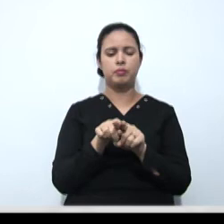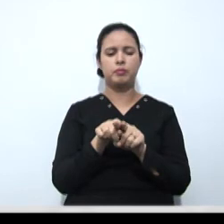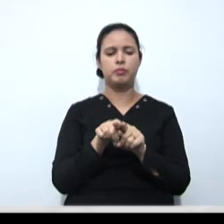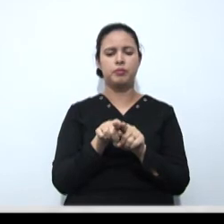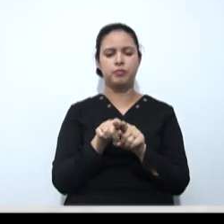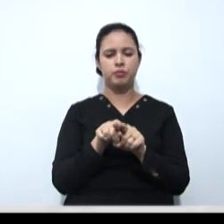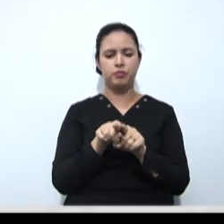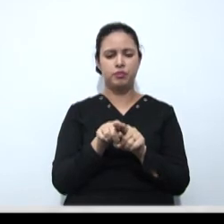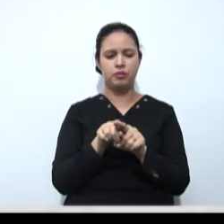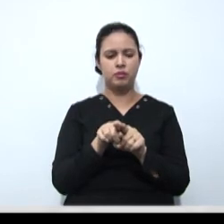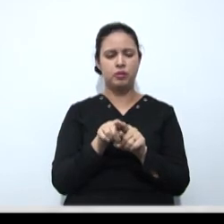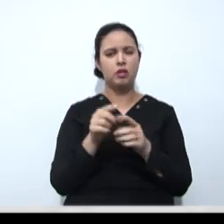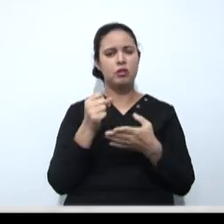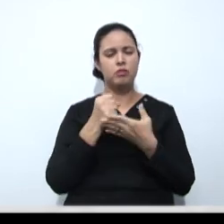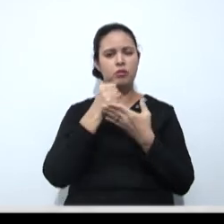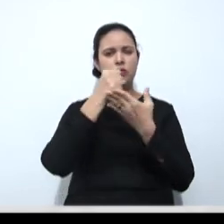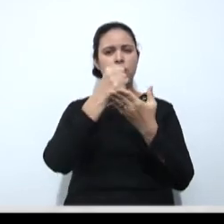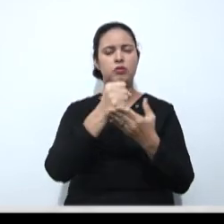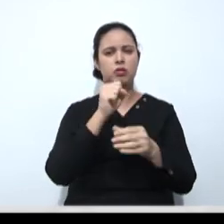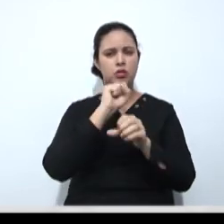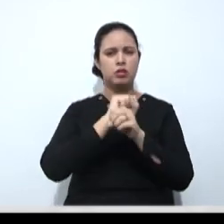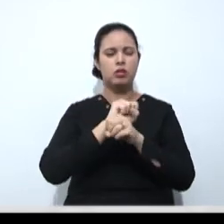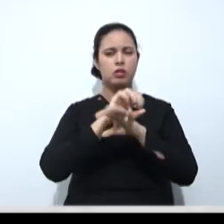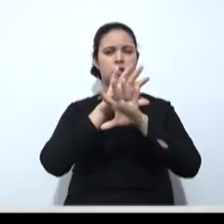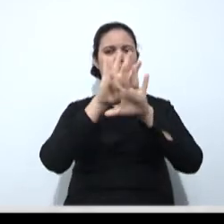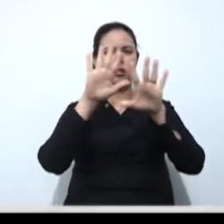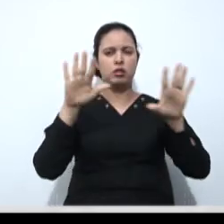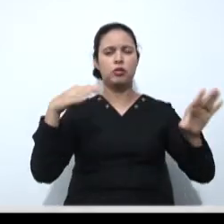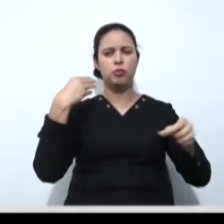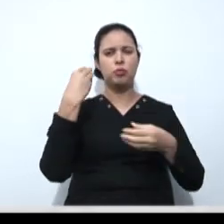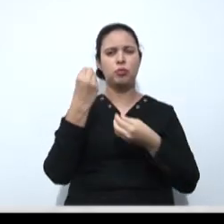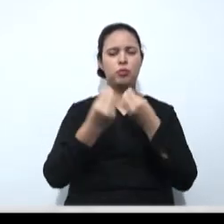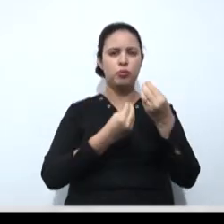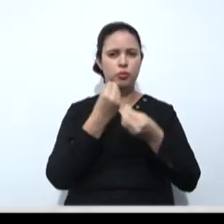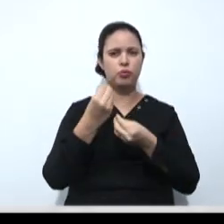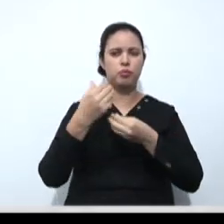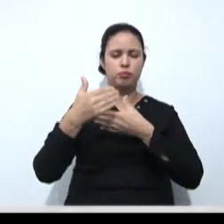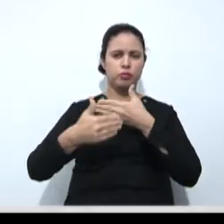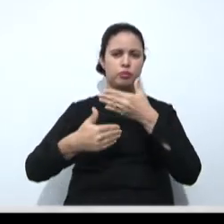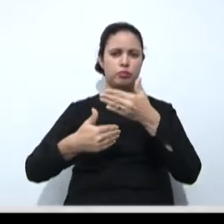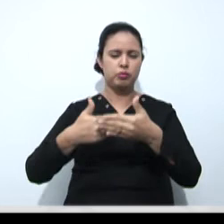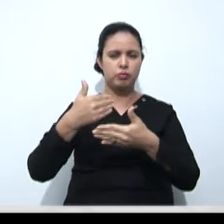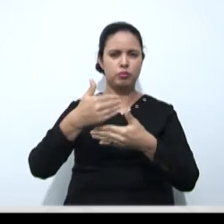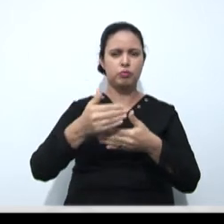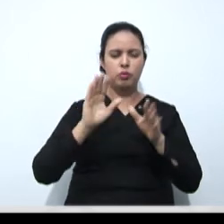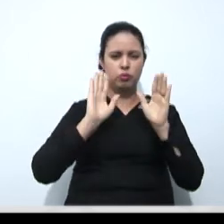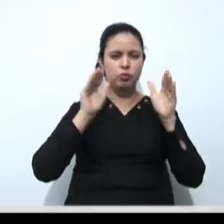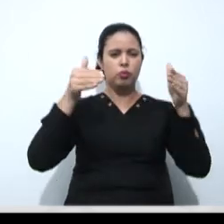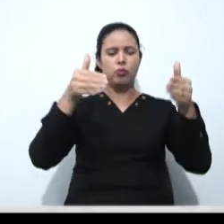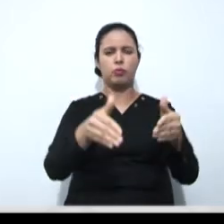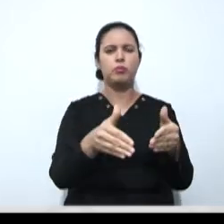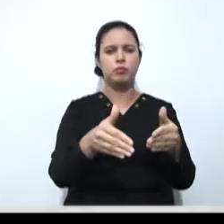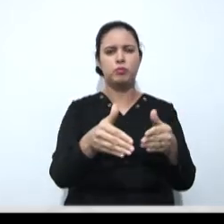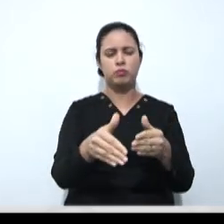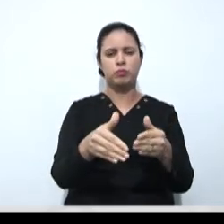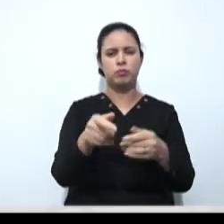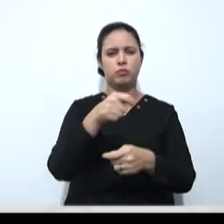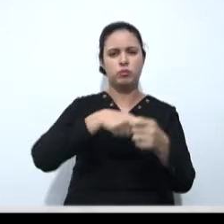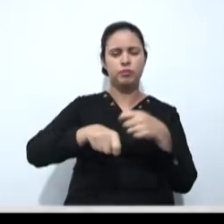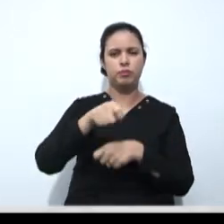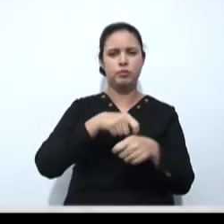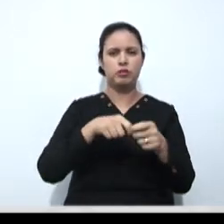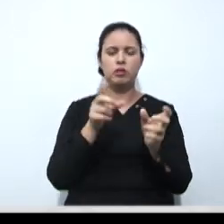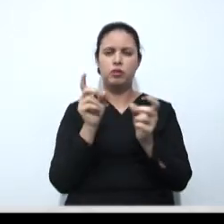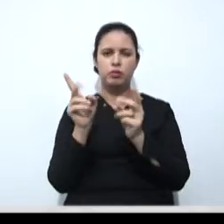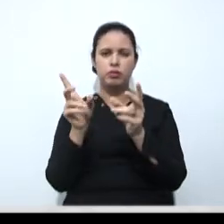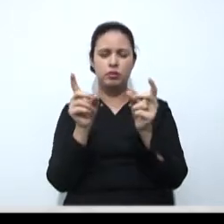negócio ele ajuda também a definir com clareza os procedimentos, a direção que o negócio precisa ter. Se eu vendo,